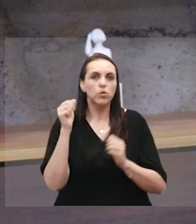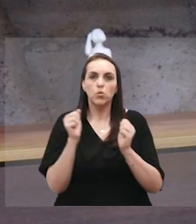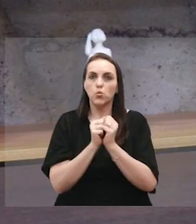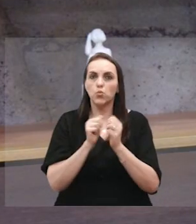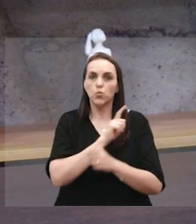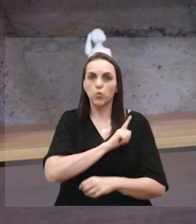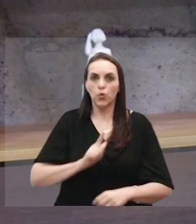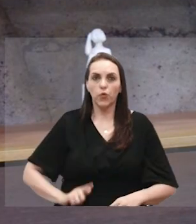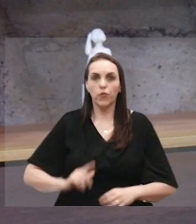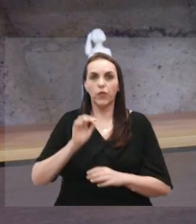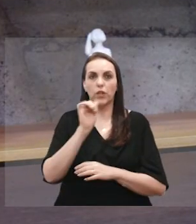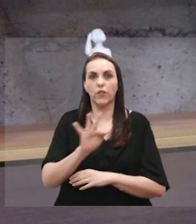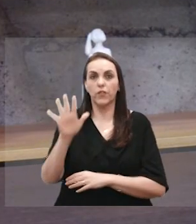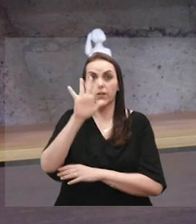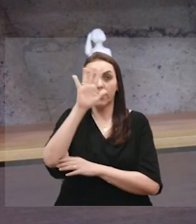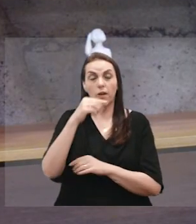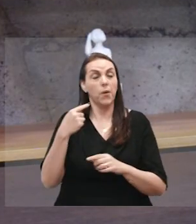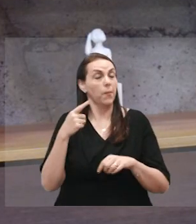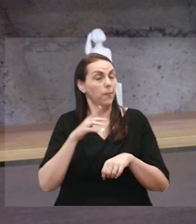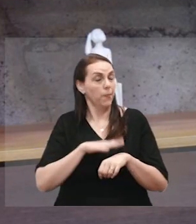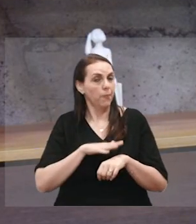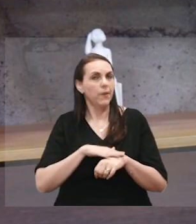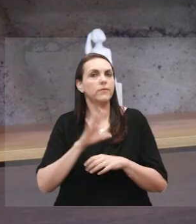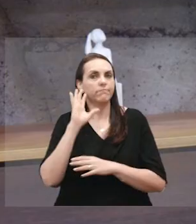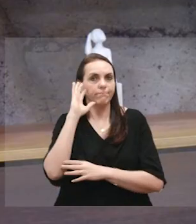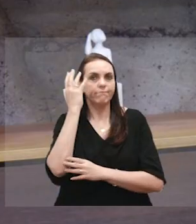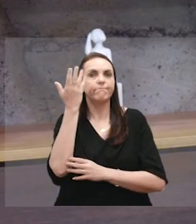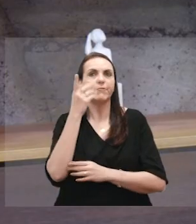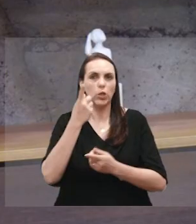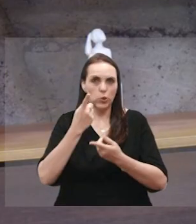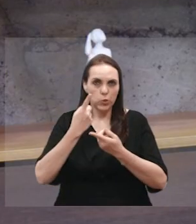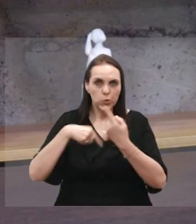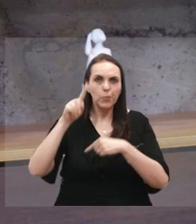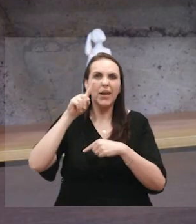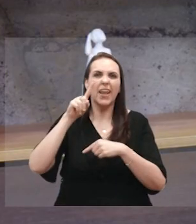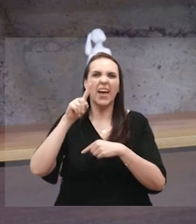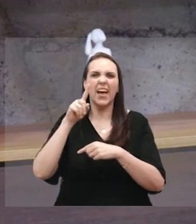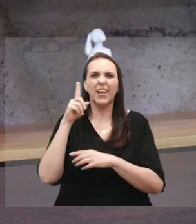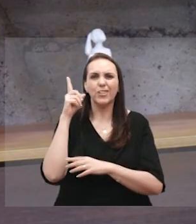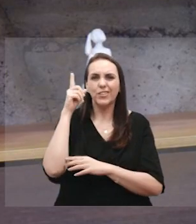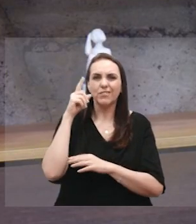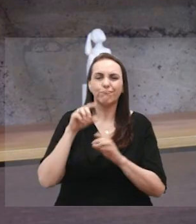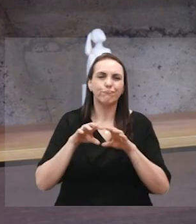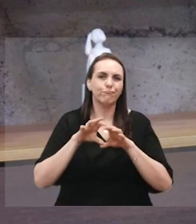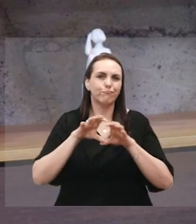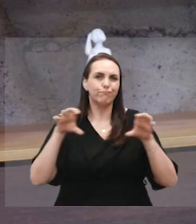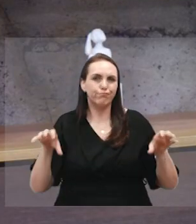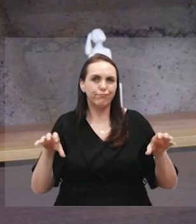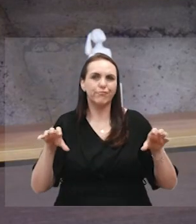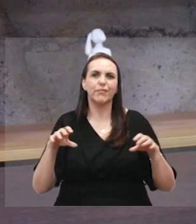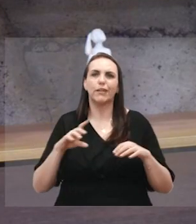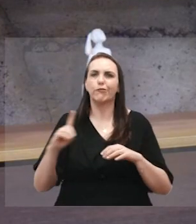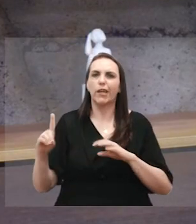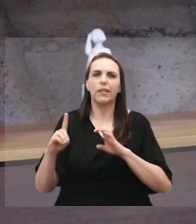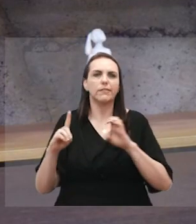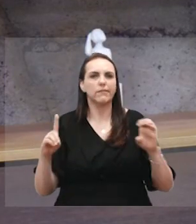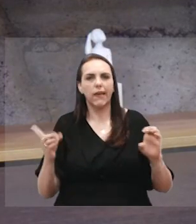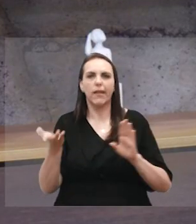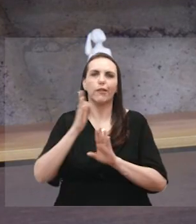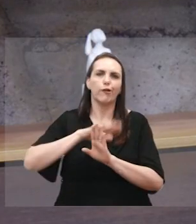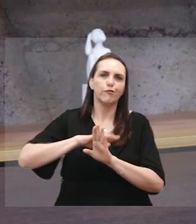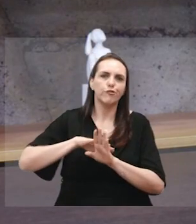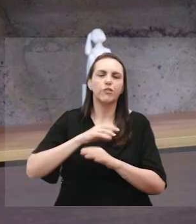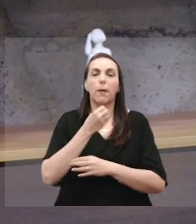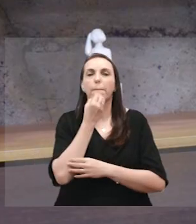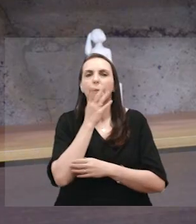federal, que é o momento em que acontece algo que o senhor coloca de superar divergências partidárias e ideológicas pelo